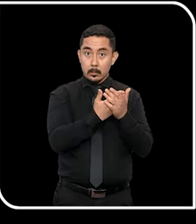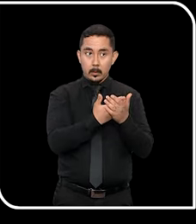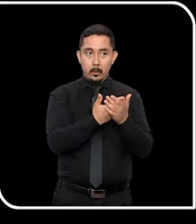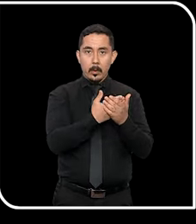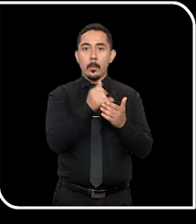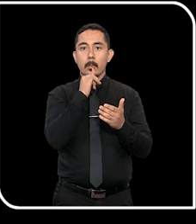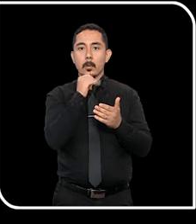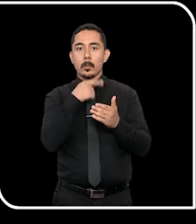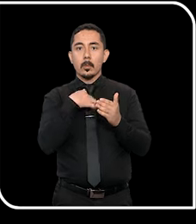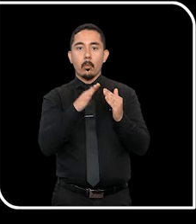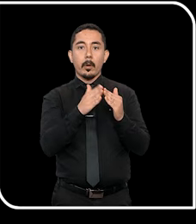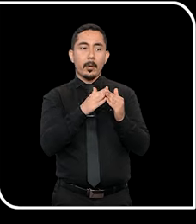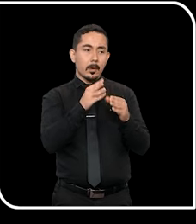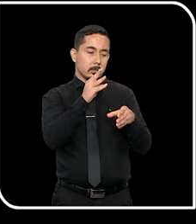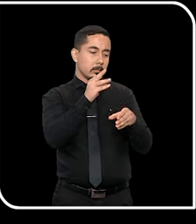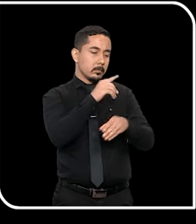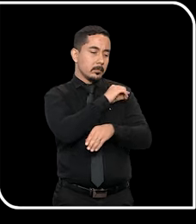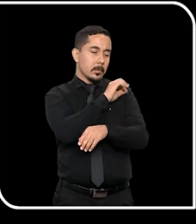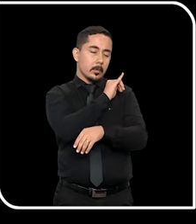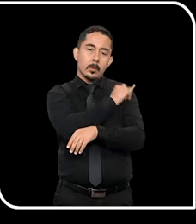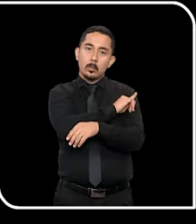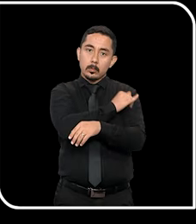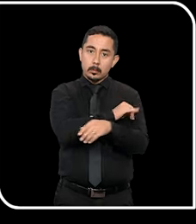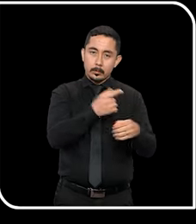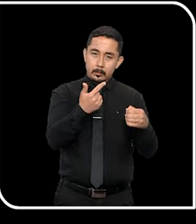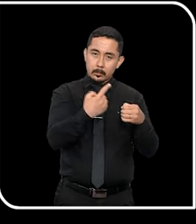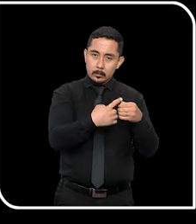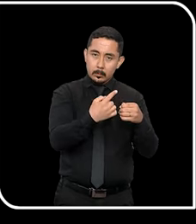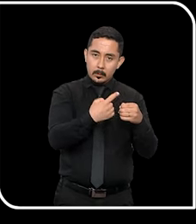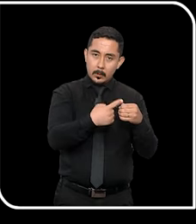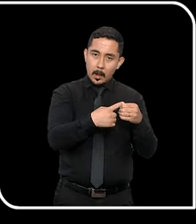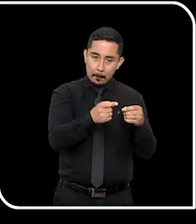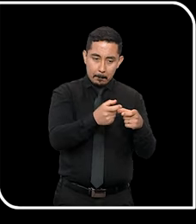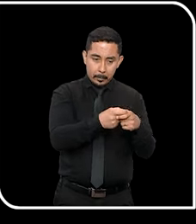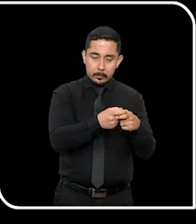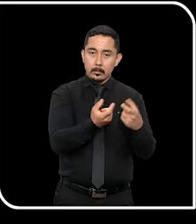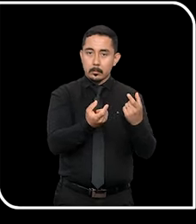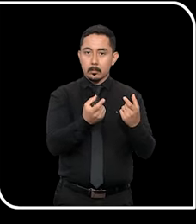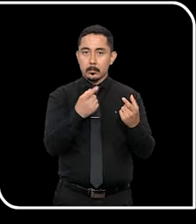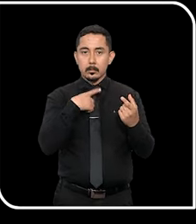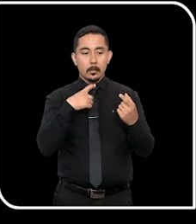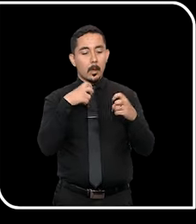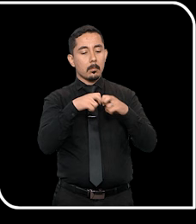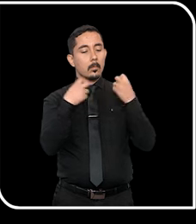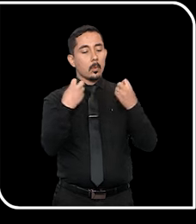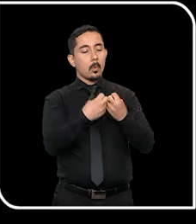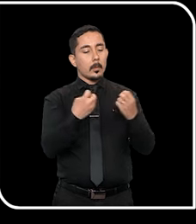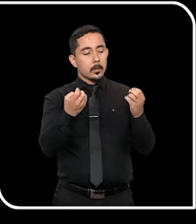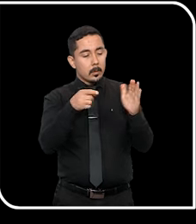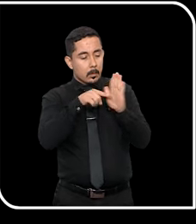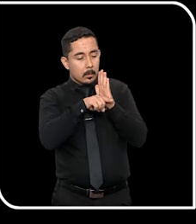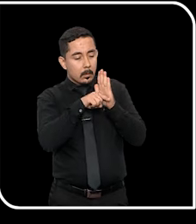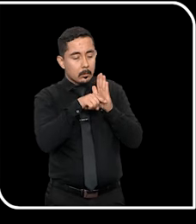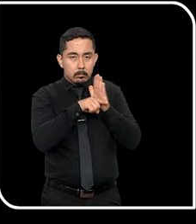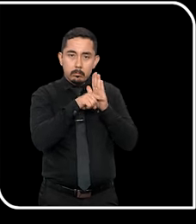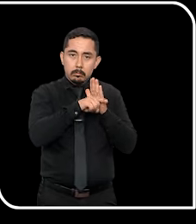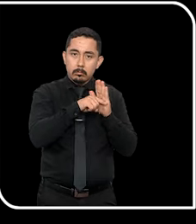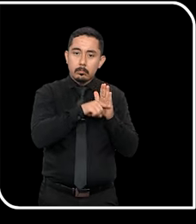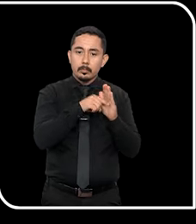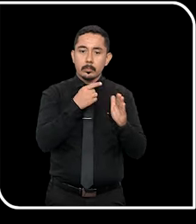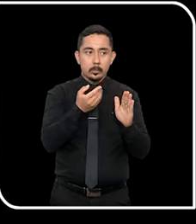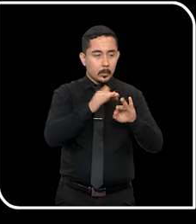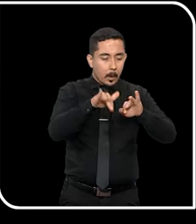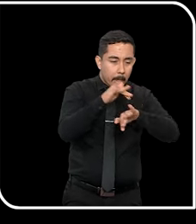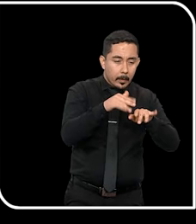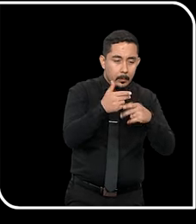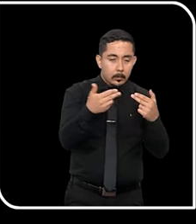Rio entende não existe uma comissão na escola dos meus filhos que passe um um um para poder filtrar e e eu dizia gente este